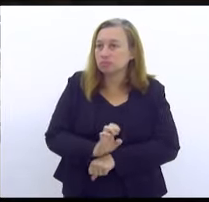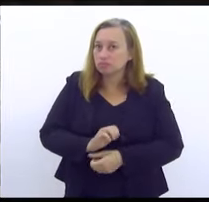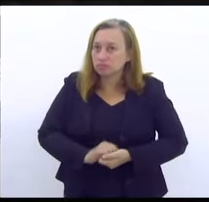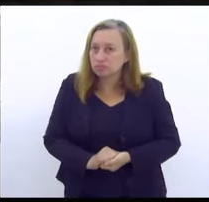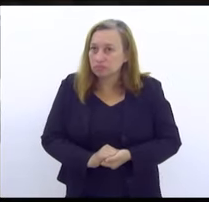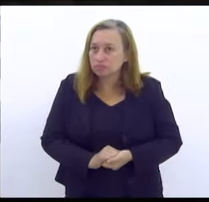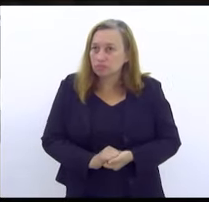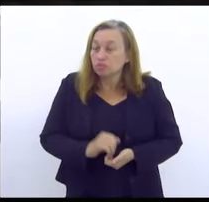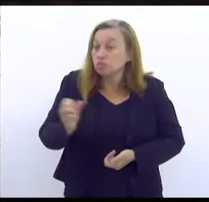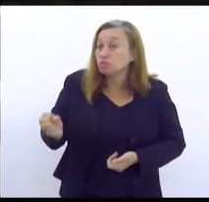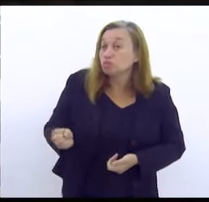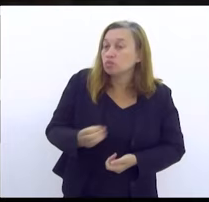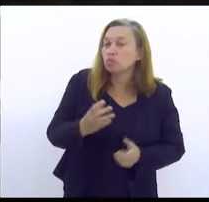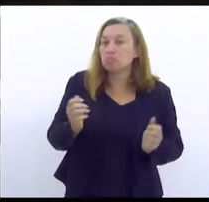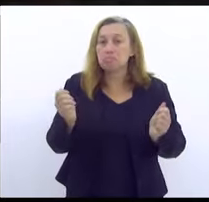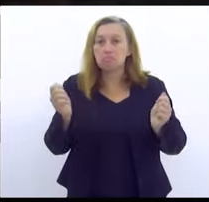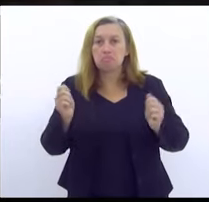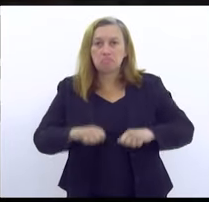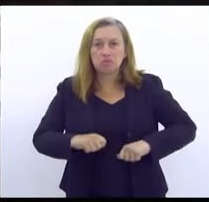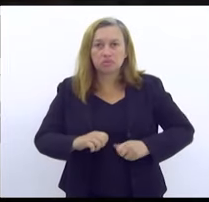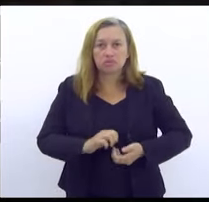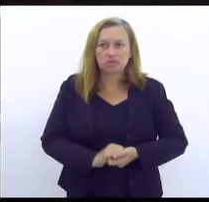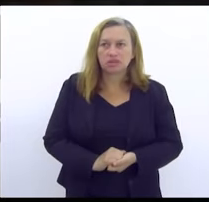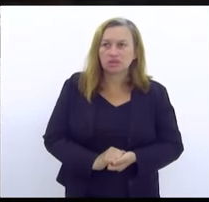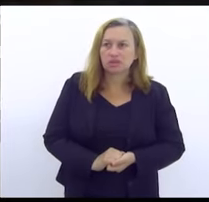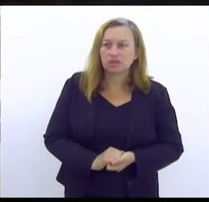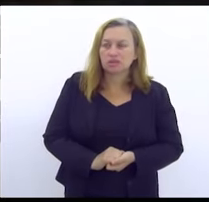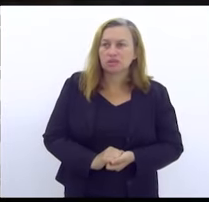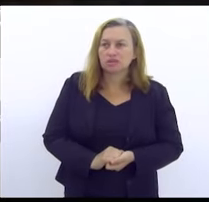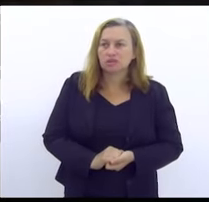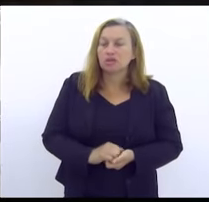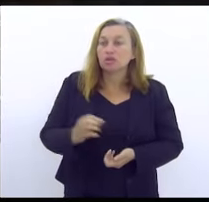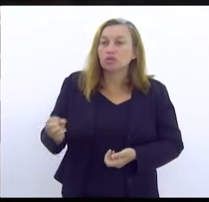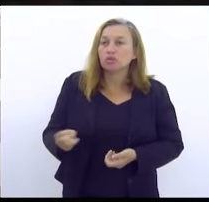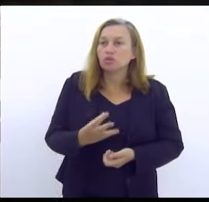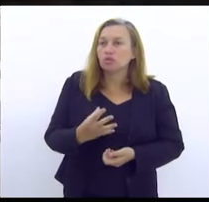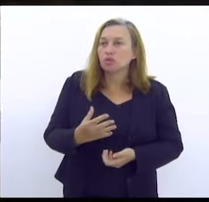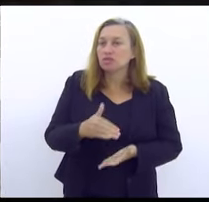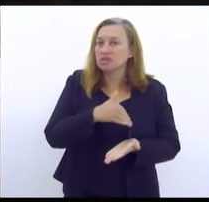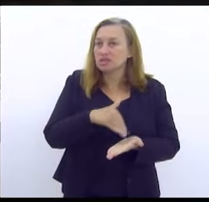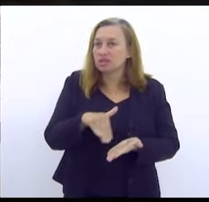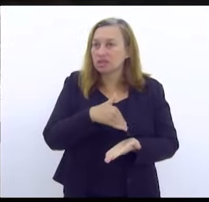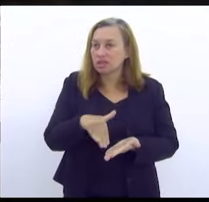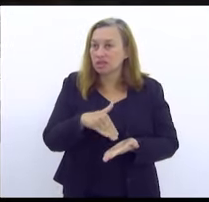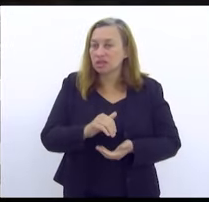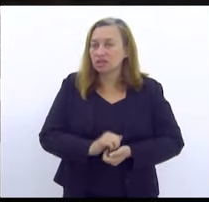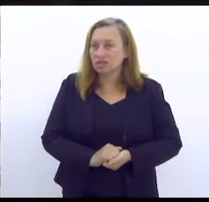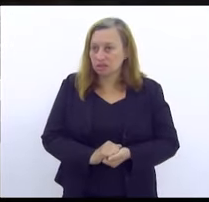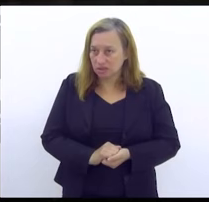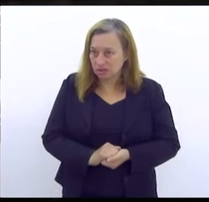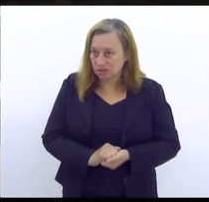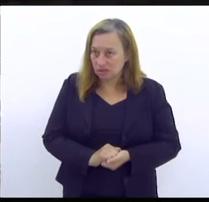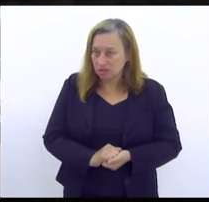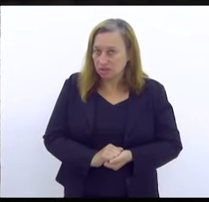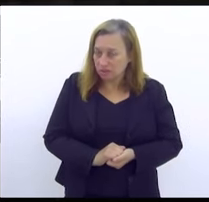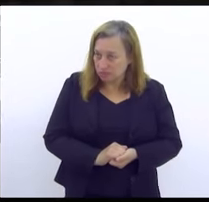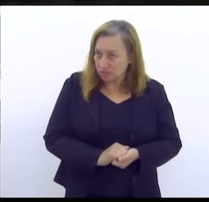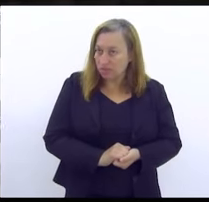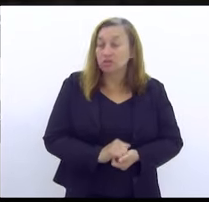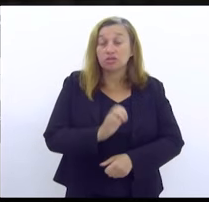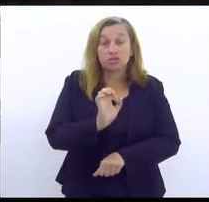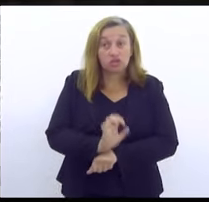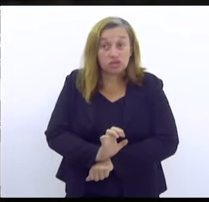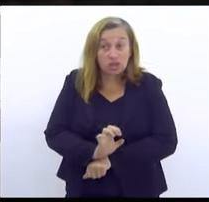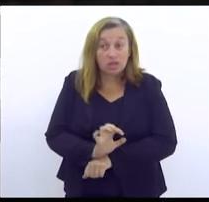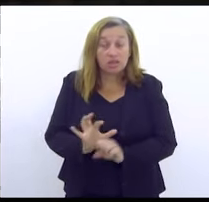uma nova possibilidade com a nova secretaria, com a recriação da Secretaria de Estado